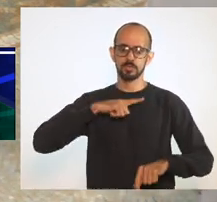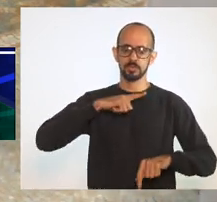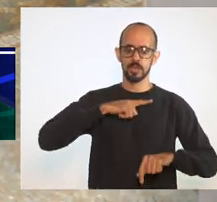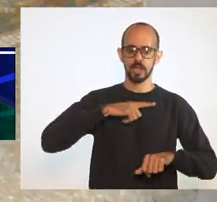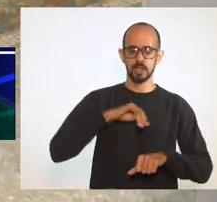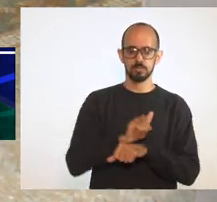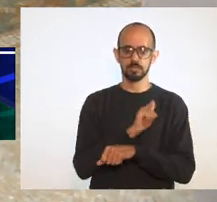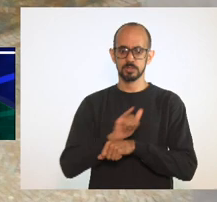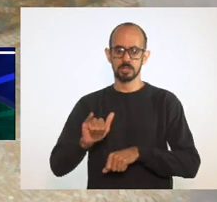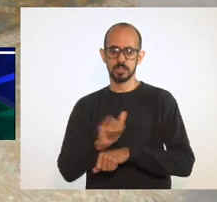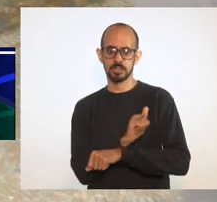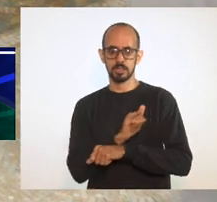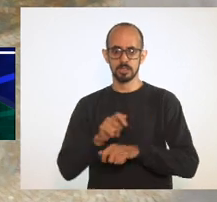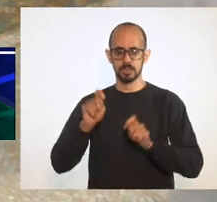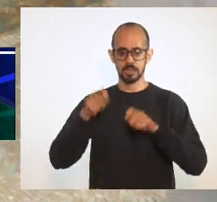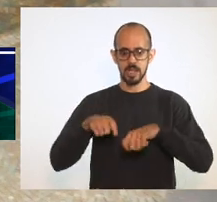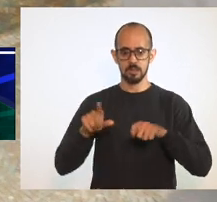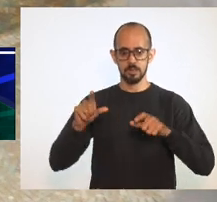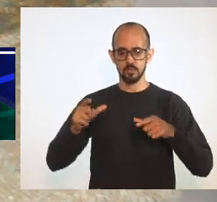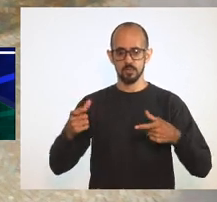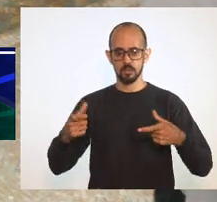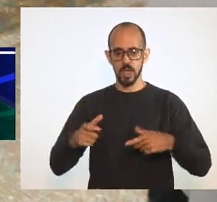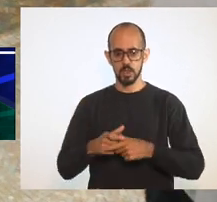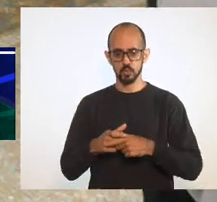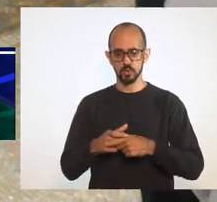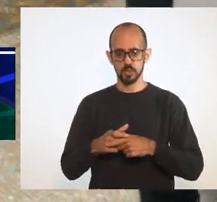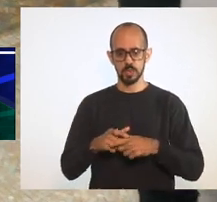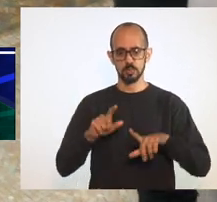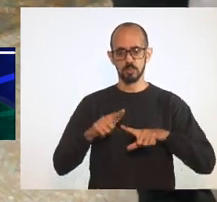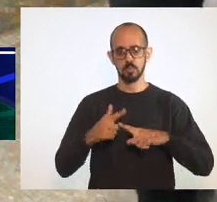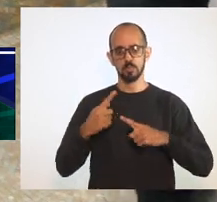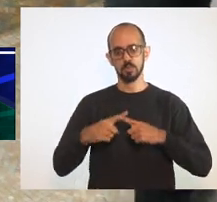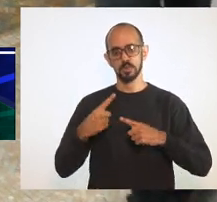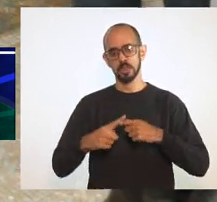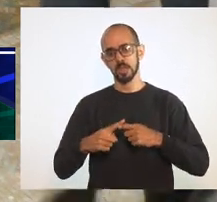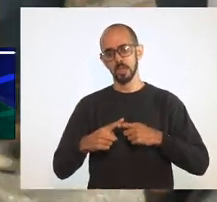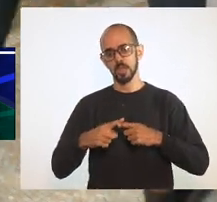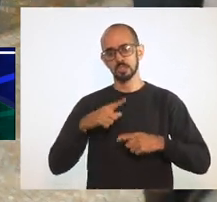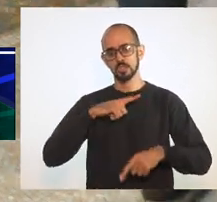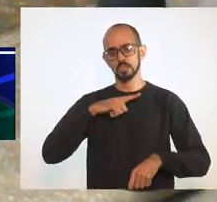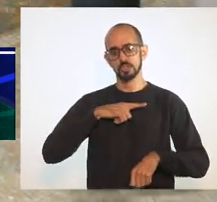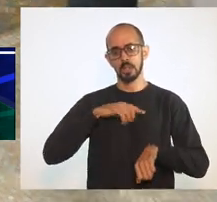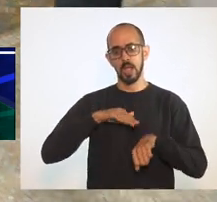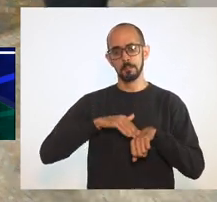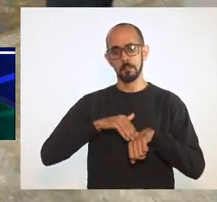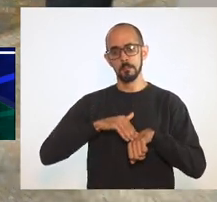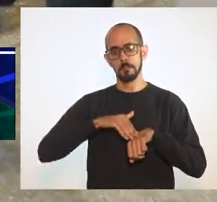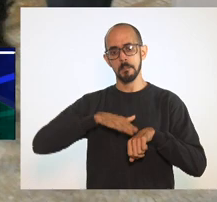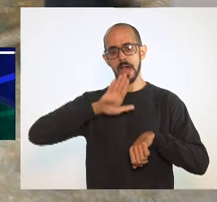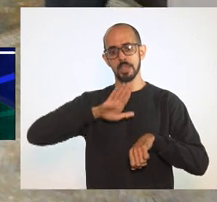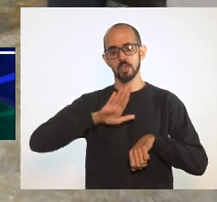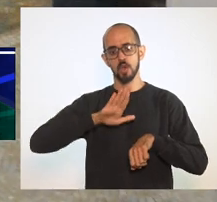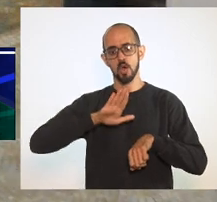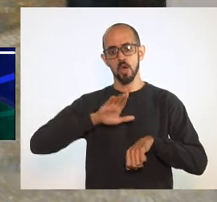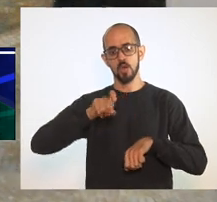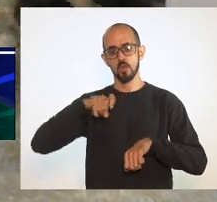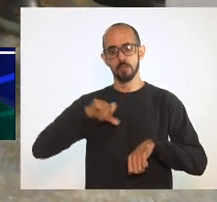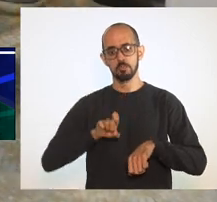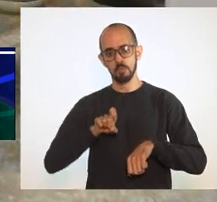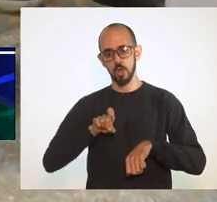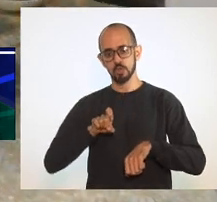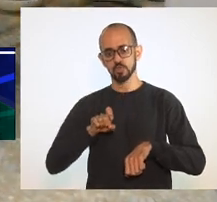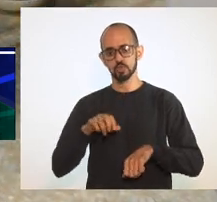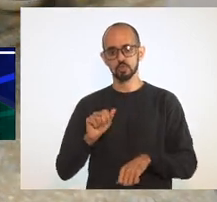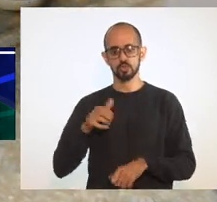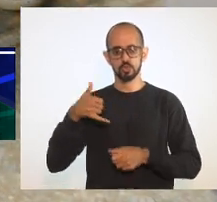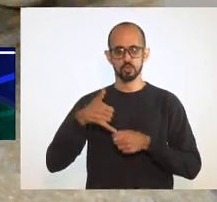redução, tendo em vista que o estado do Rio de Janeiro tem a maior carga tributária, né, incidida nos